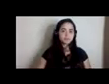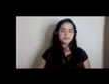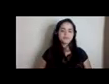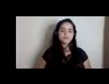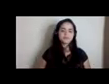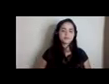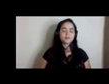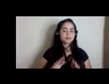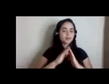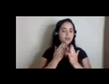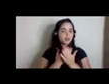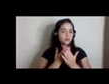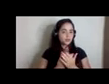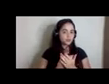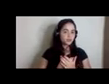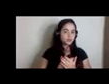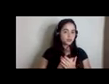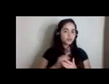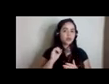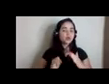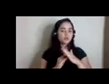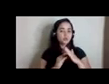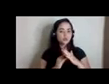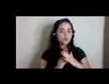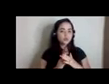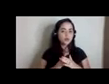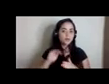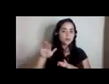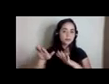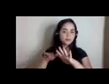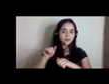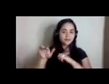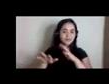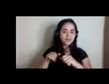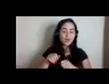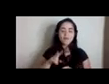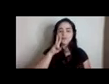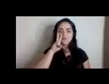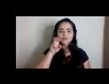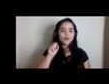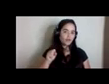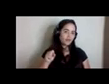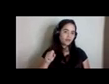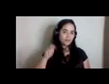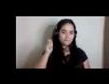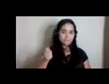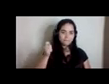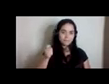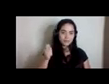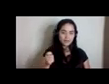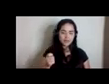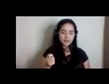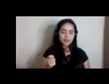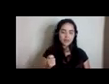a escola é uma instituição de recrutamento forçado que visa educar para a